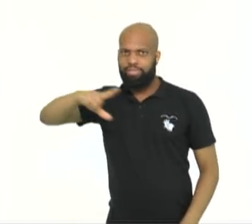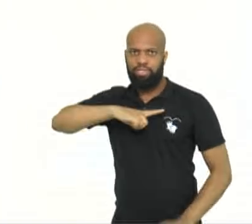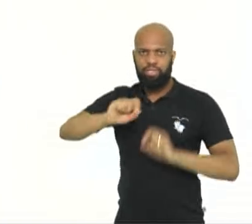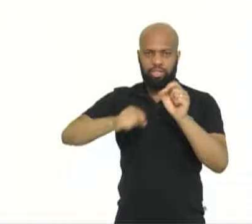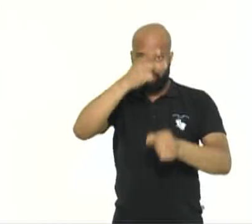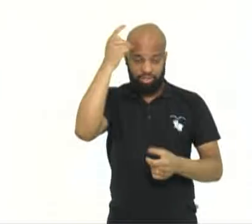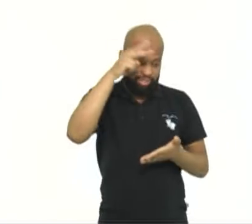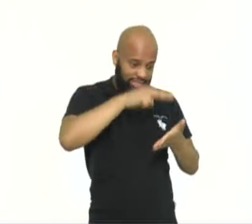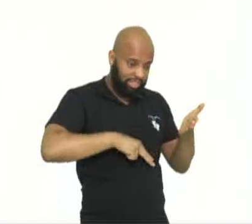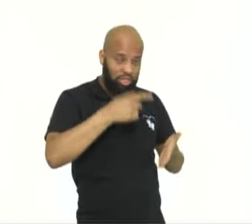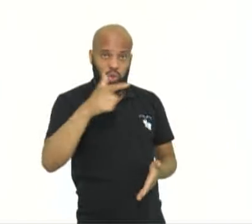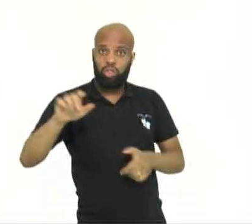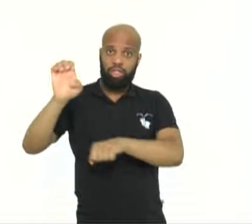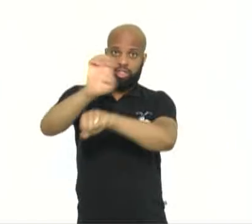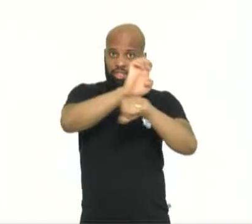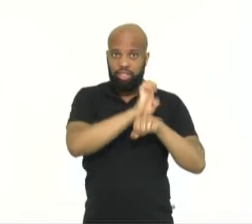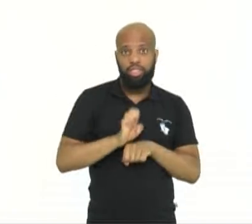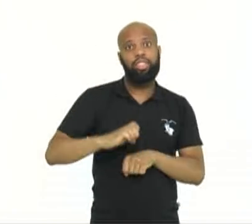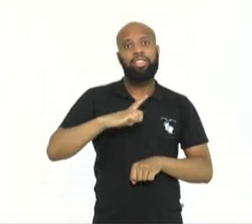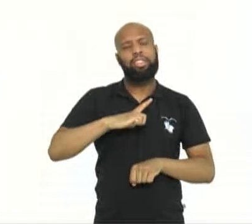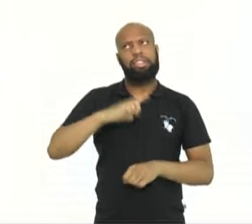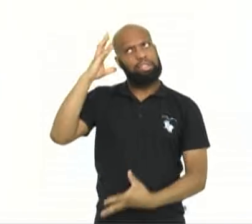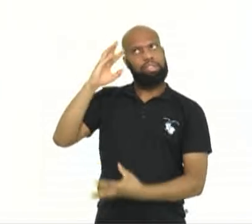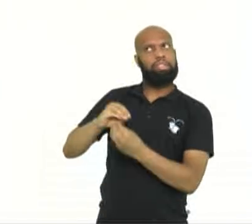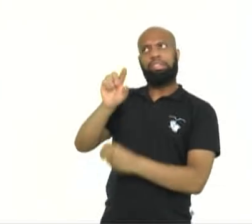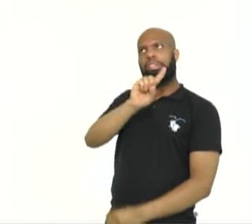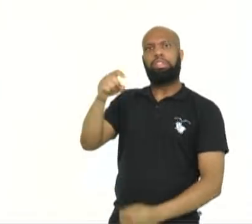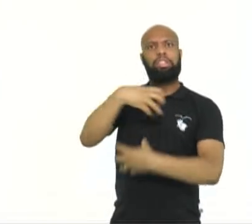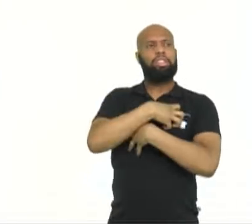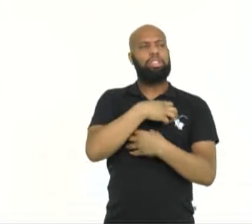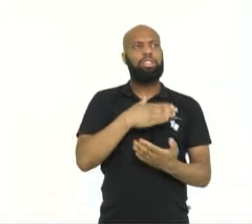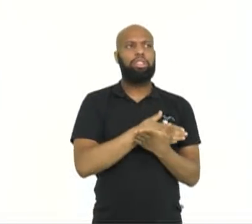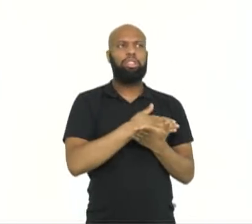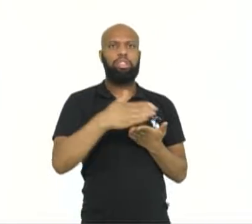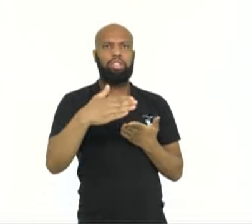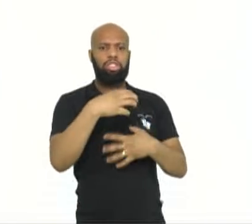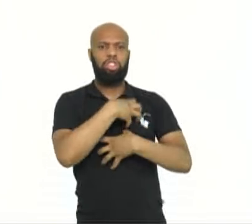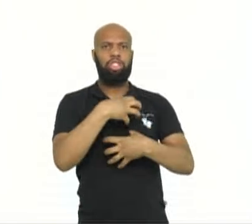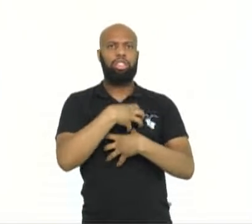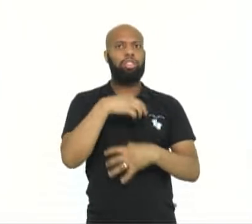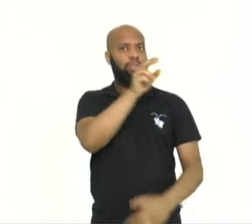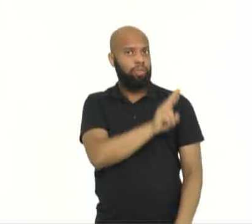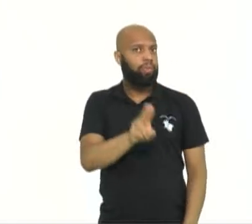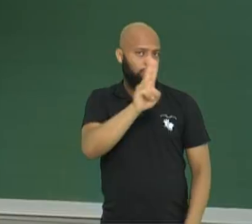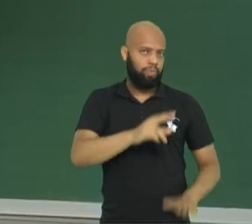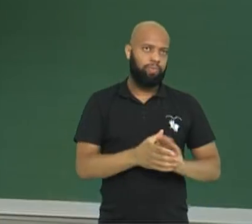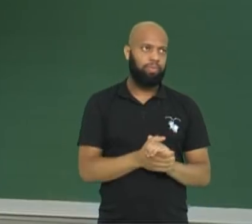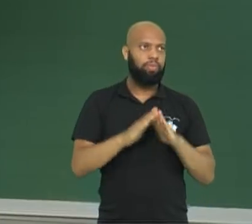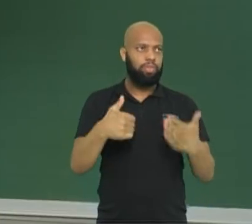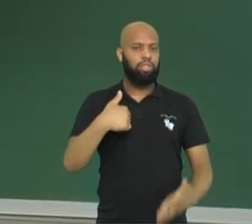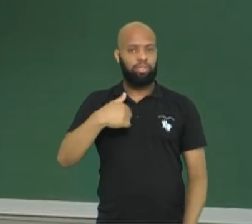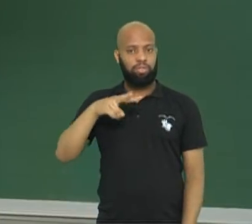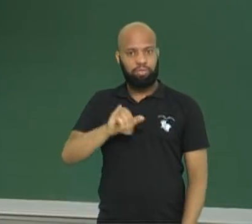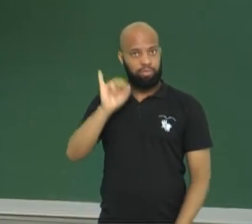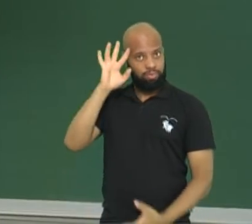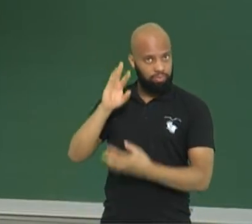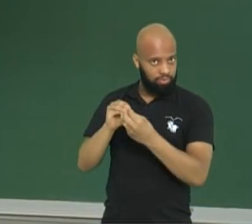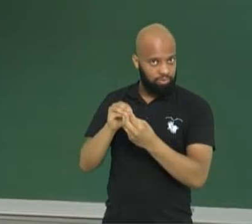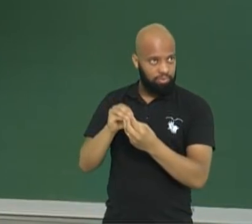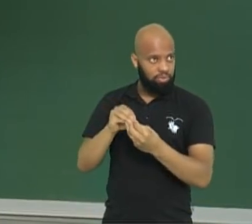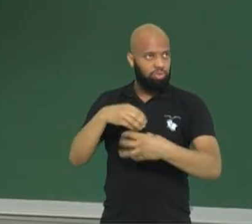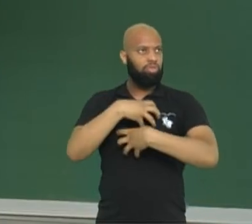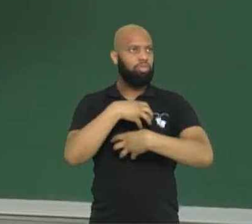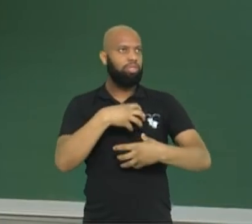um outro estado pode não compreender inicialmente as expressões utilizadas. Então, eu vou compreender, às vezes, fazendo